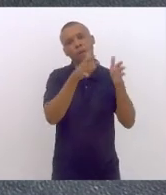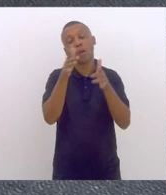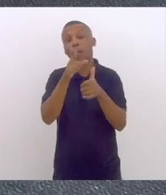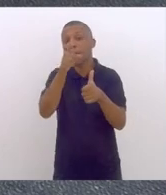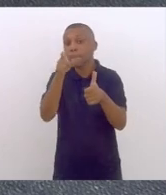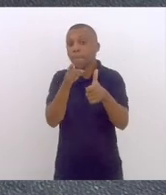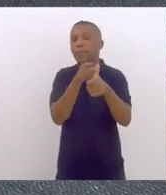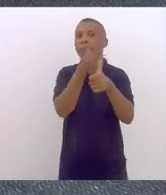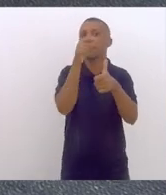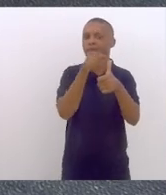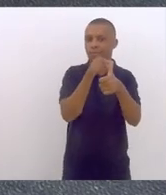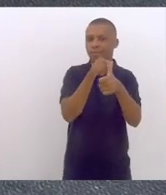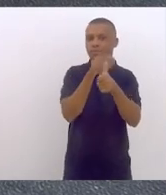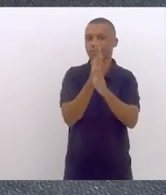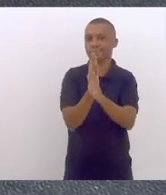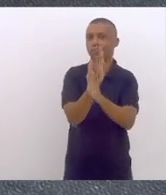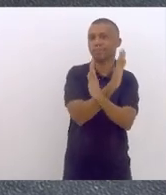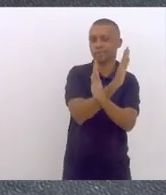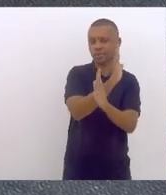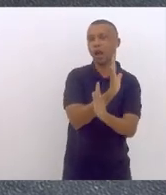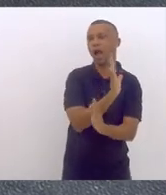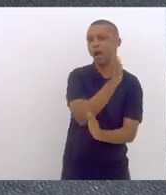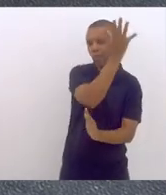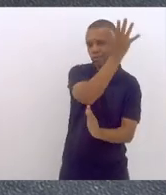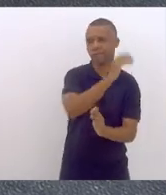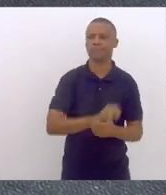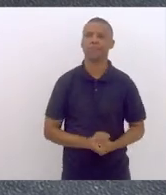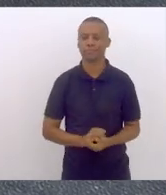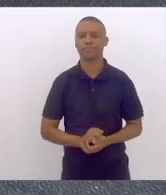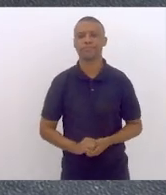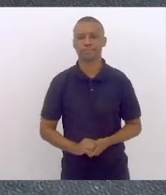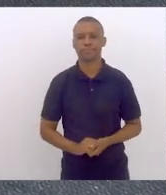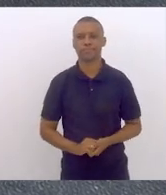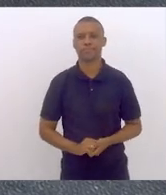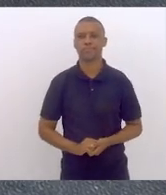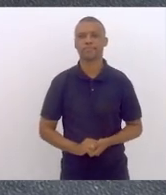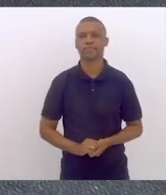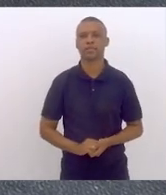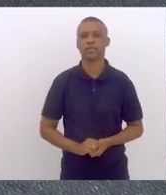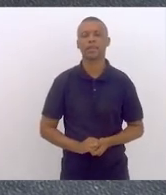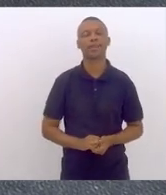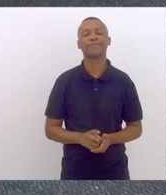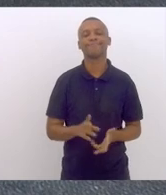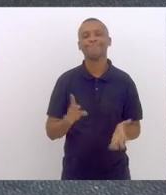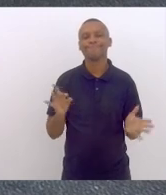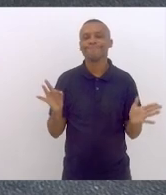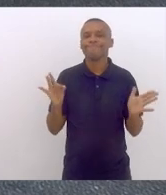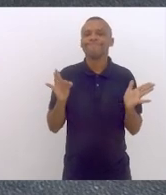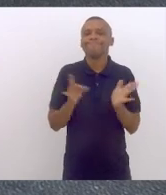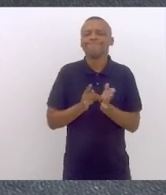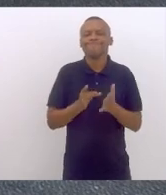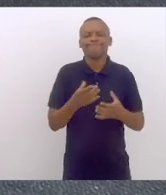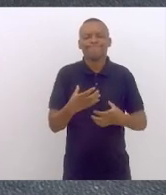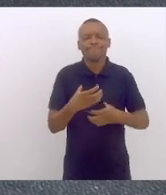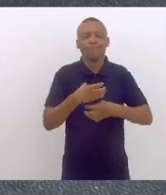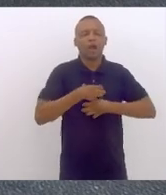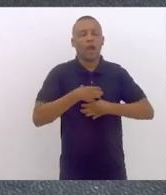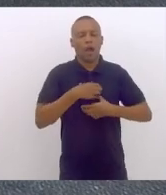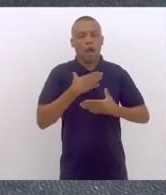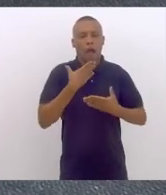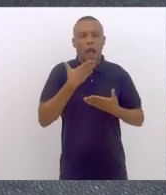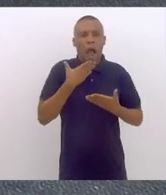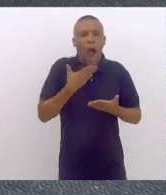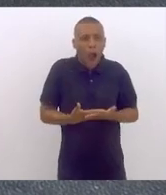que aconteceu e realmente o que me deixa perplexo